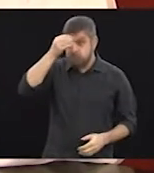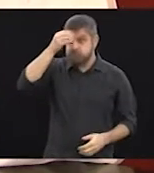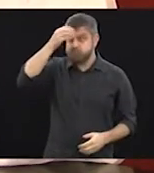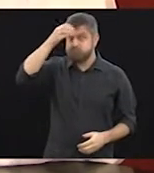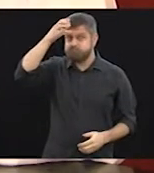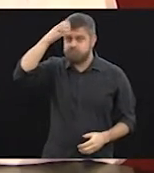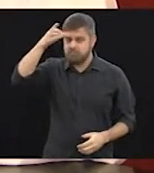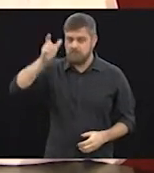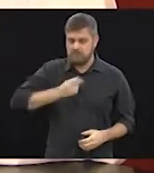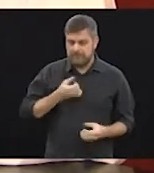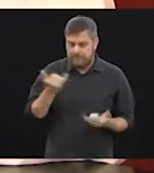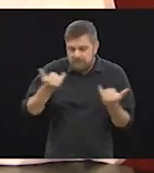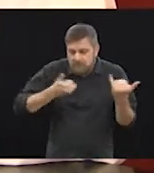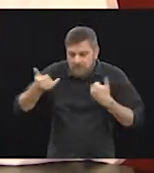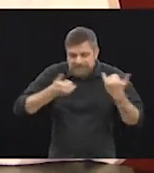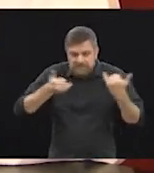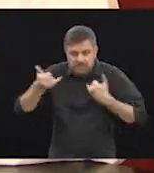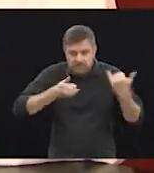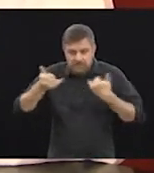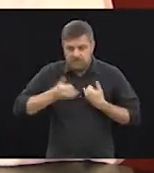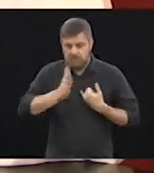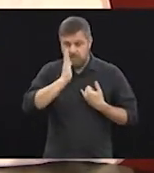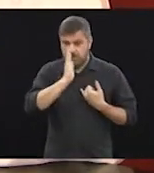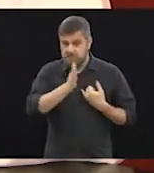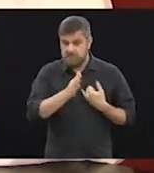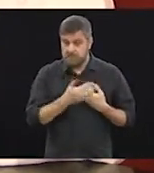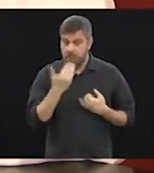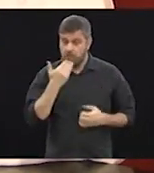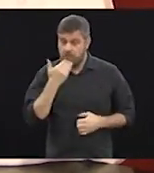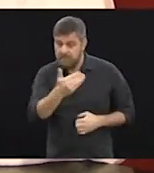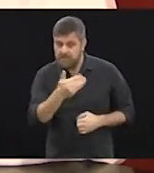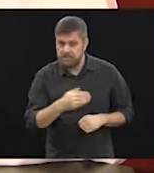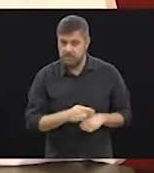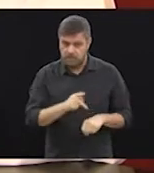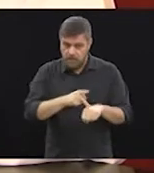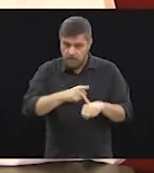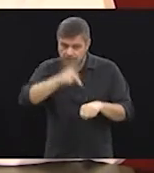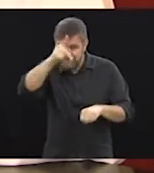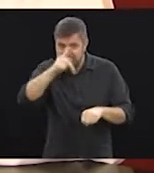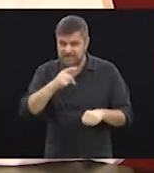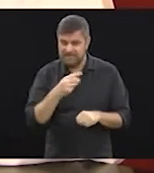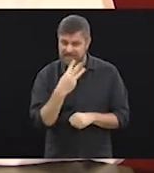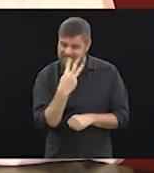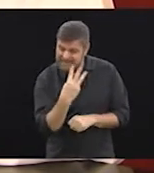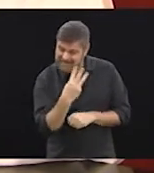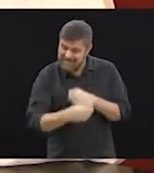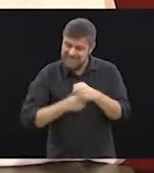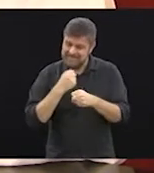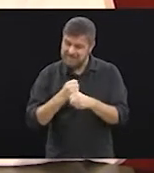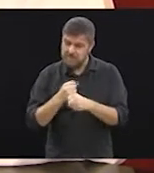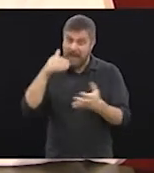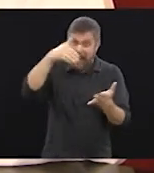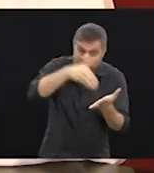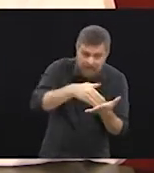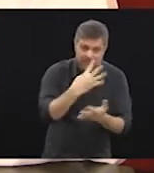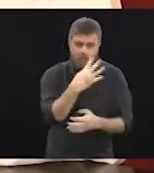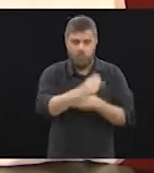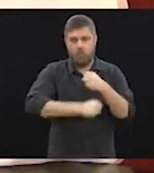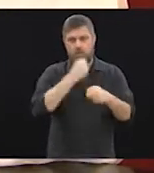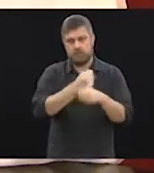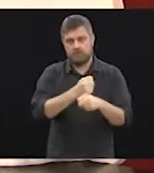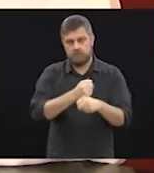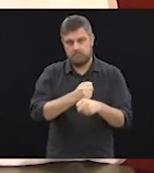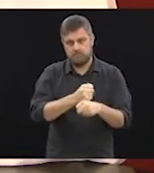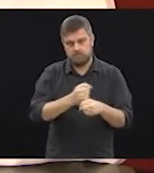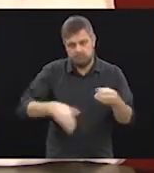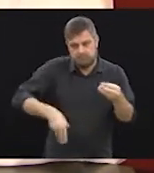com a expansão das informações, já se requer uma especialização que vai 3 a 4 anos.